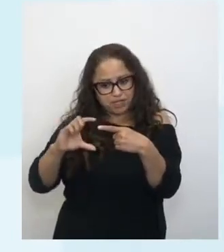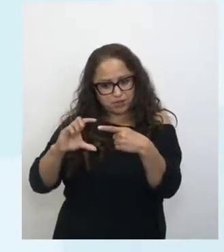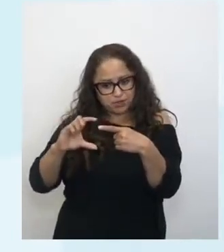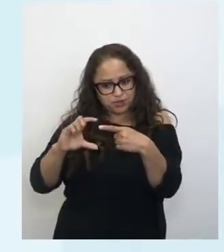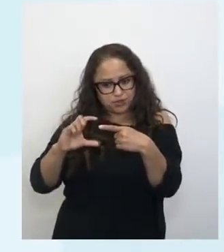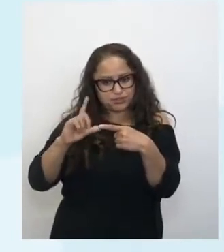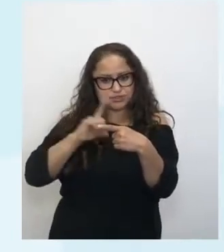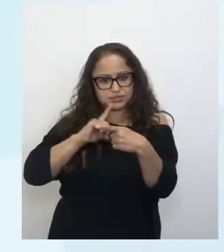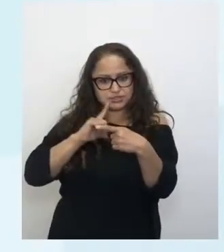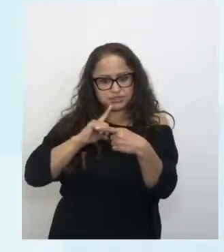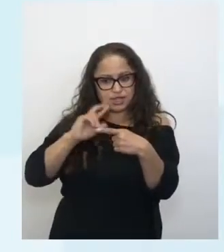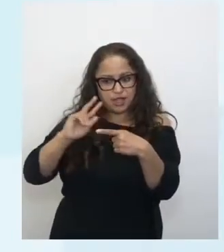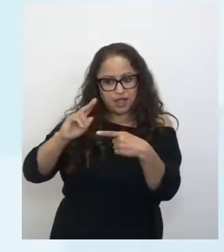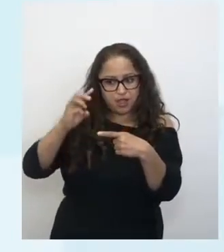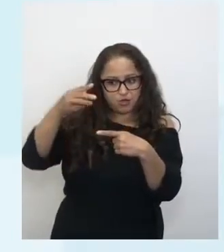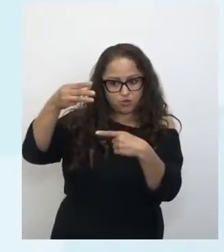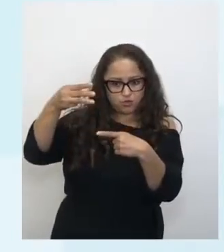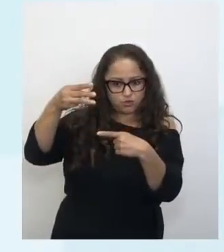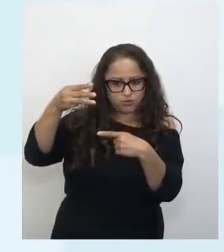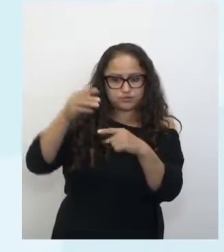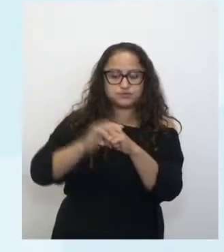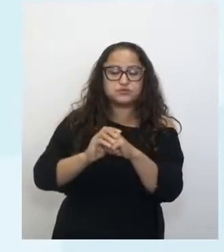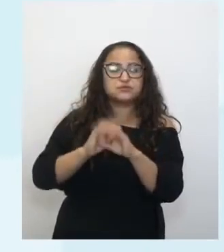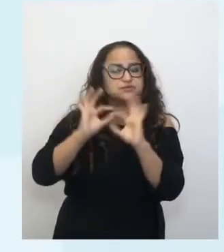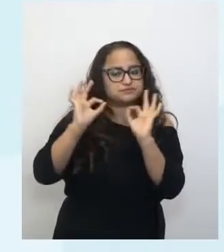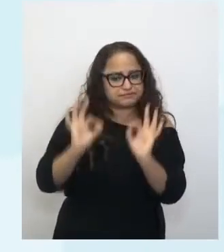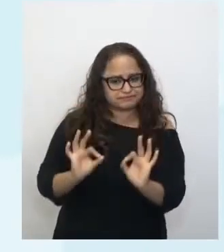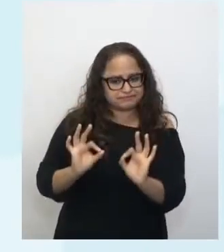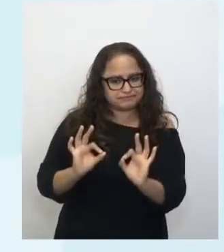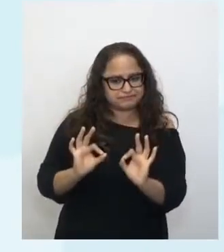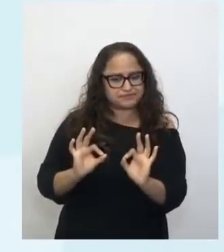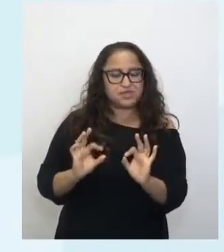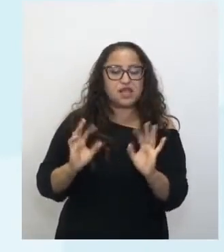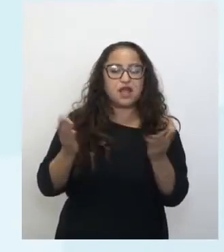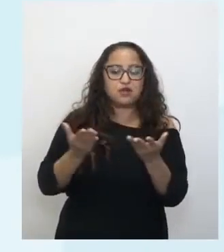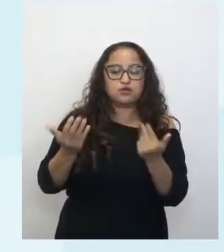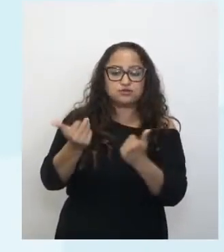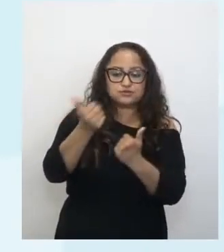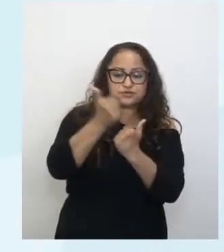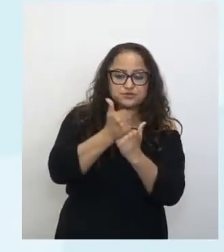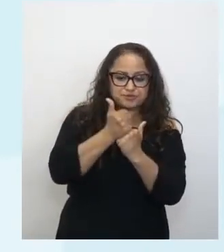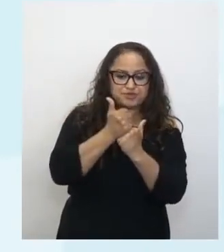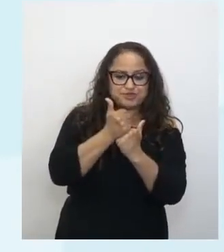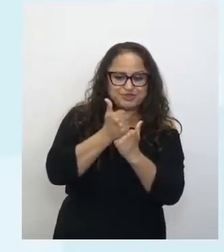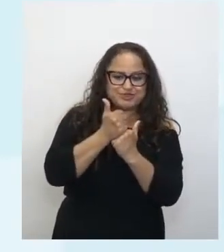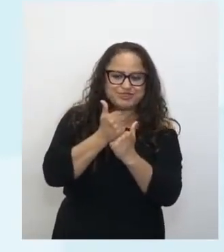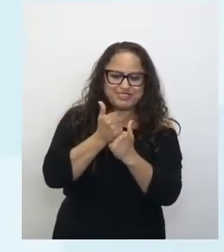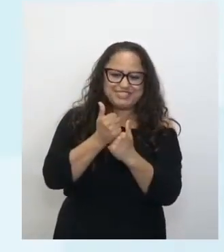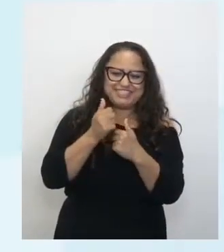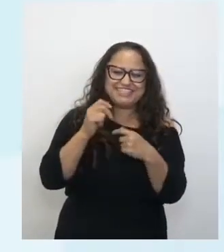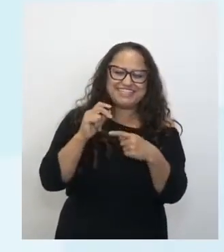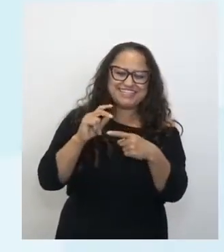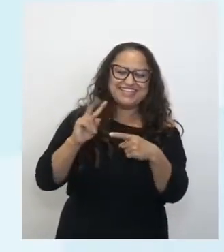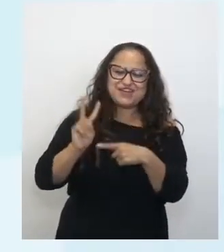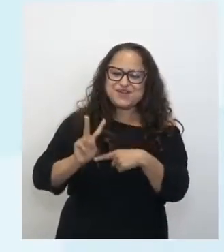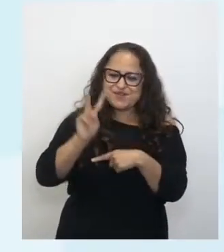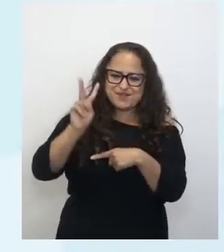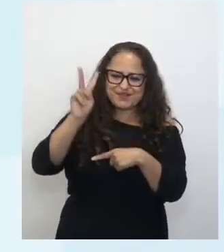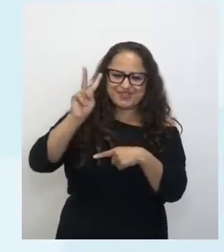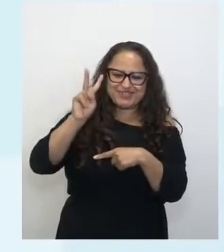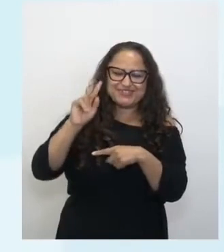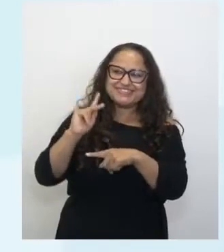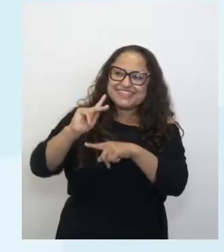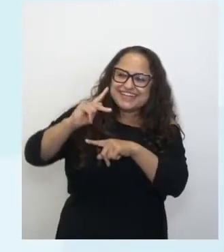H Ao Cubo joia muito bem vou substituir o valor de H por